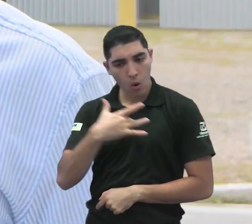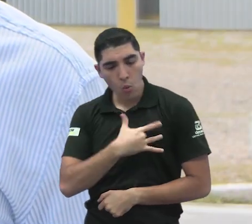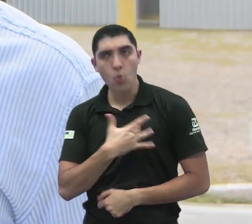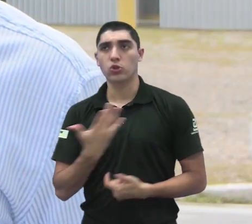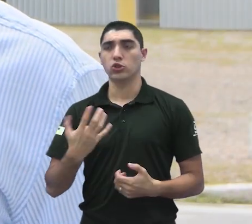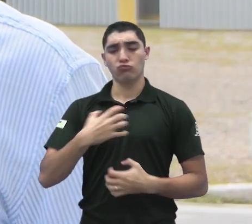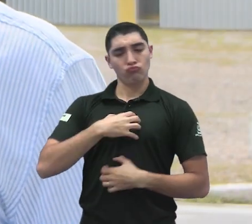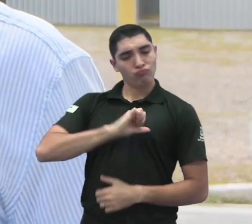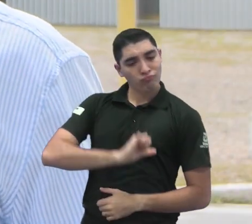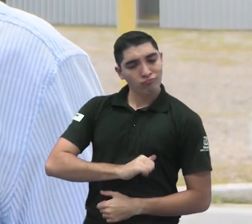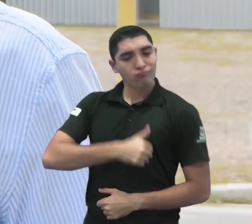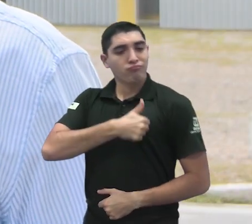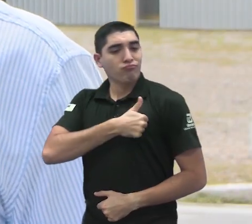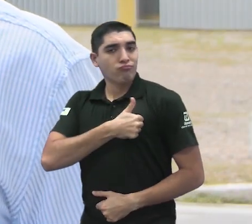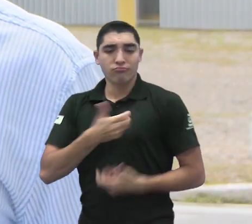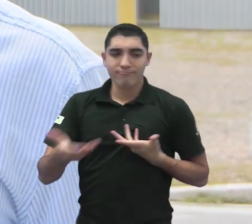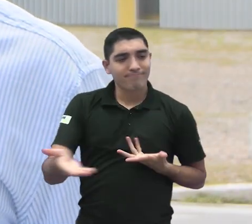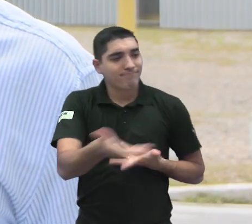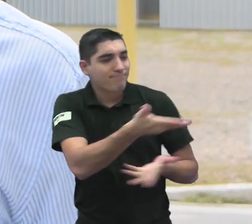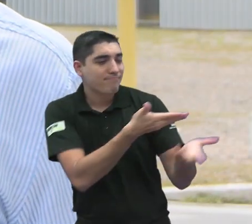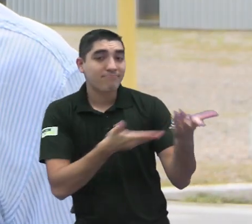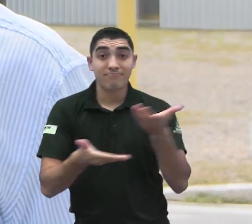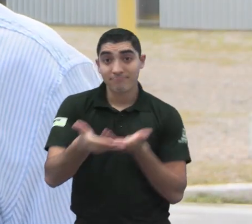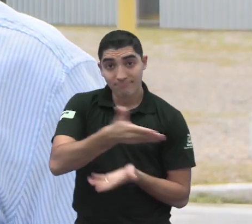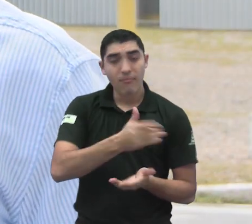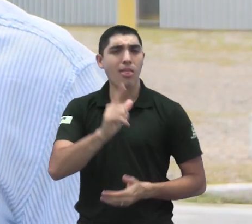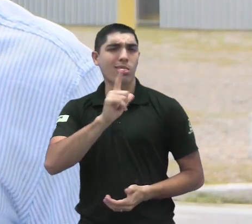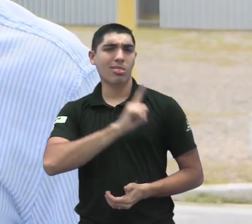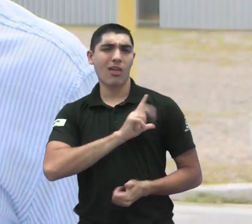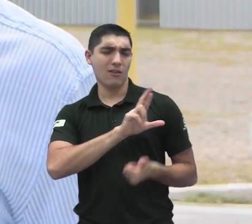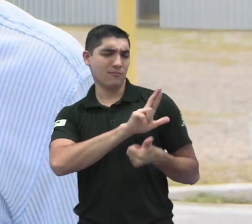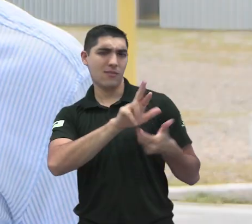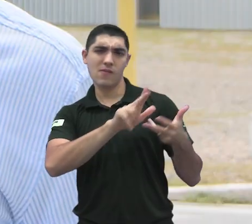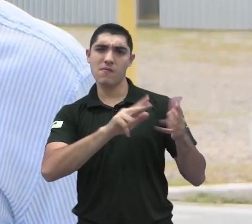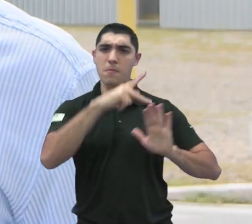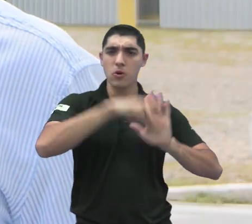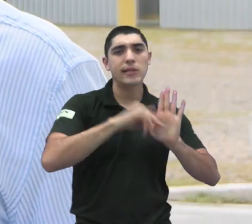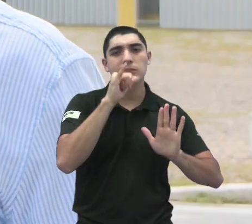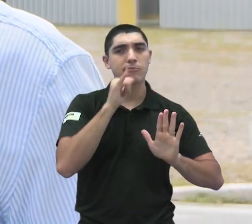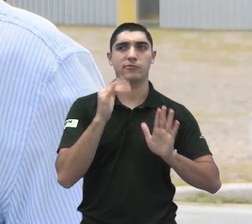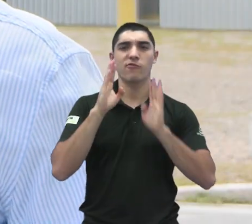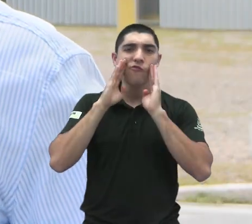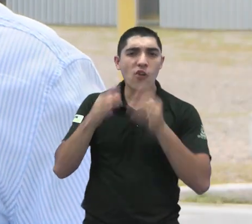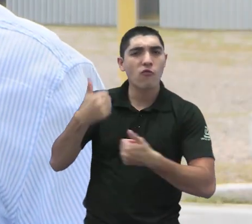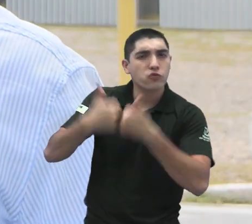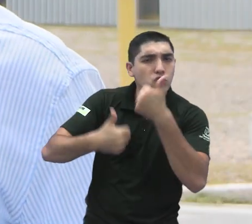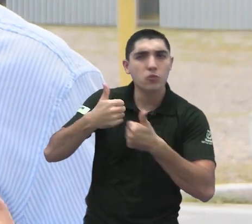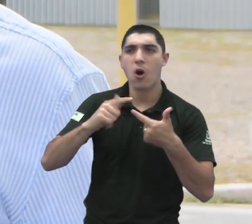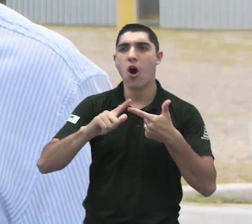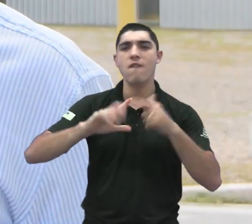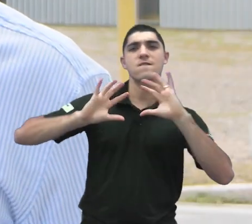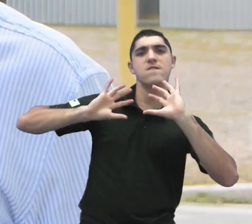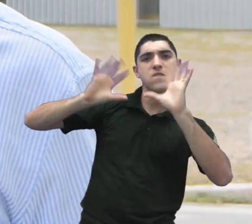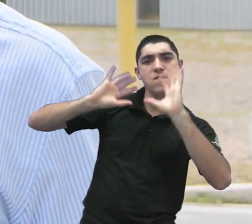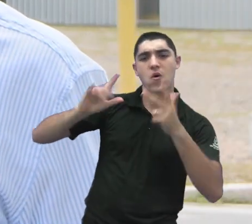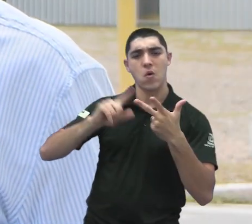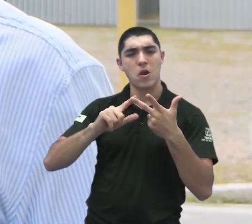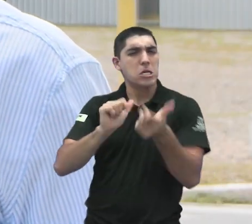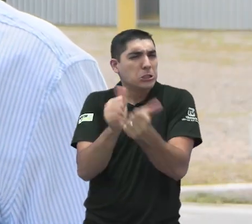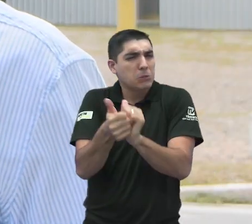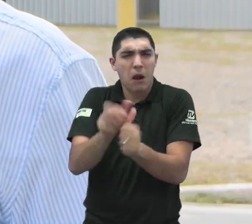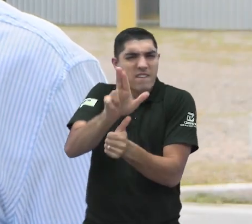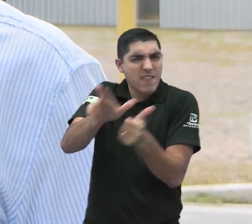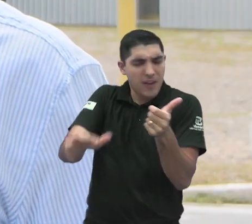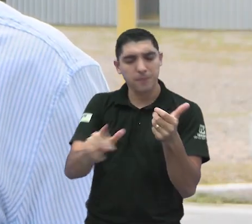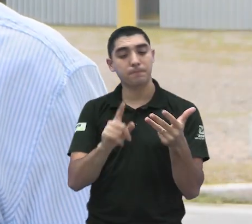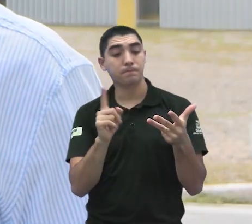olhar para saúde e bem-estar, para interações sociais. Então nós temos programas que visam interações com futebol,